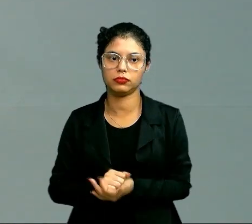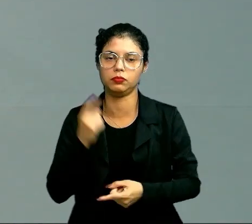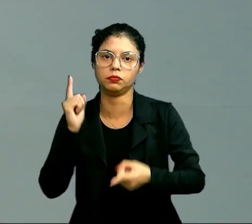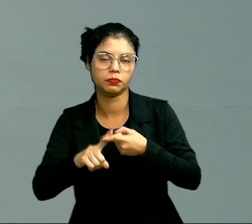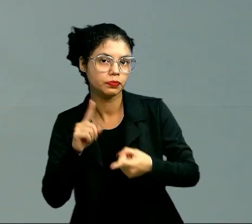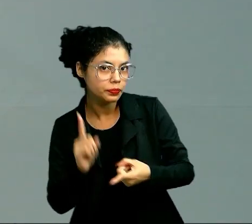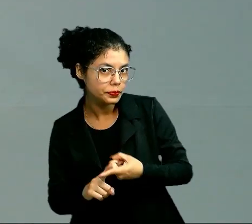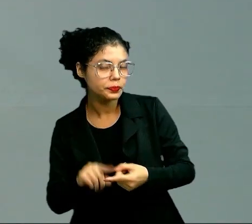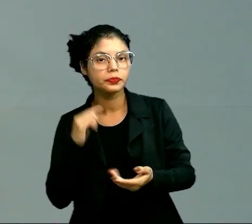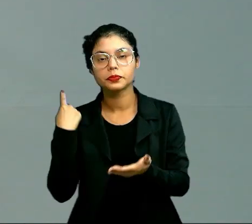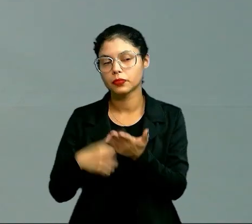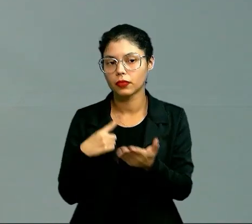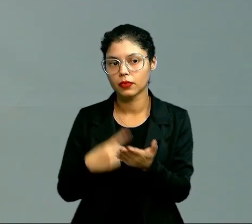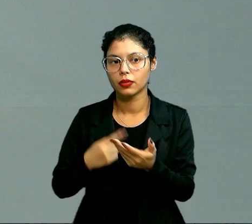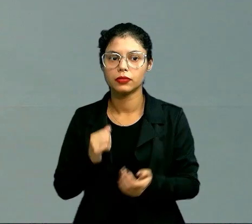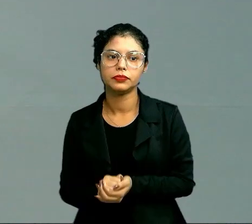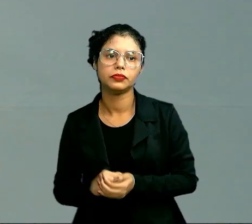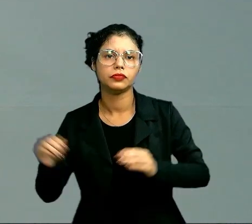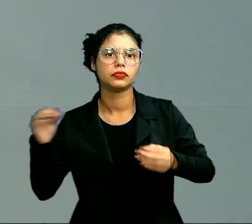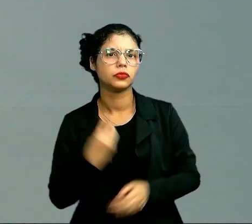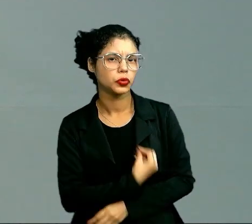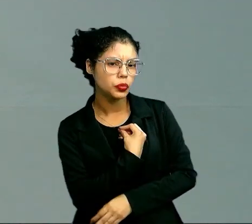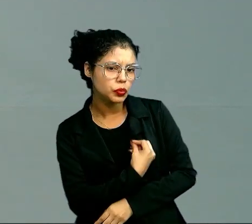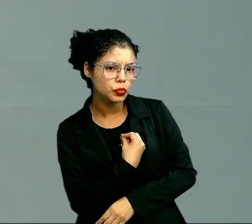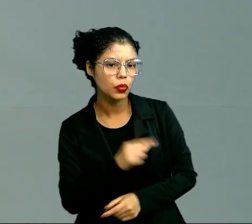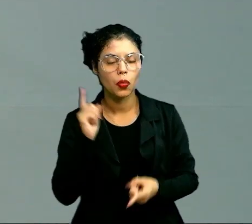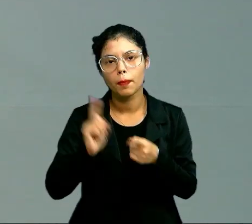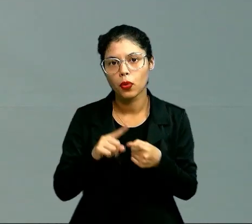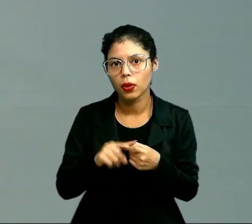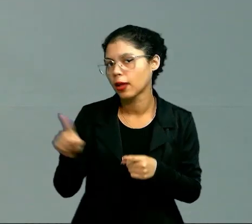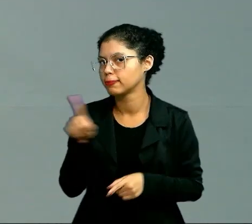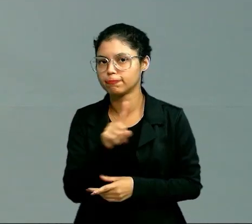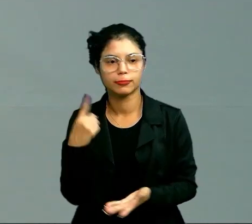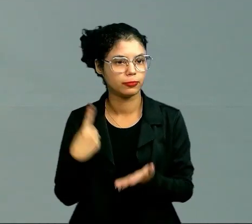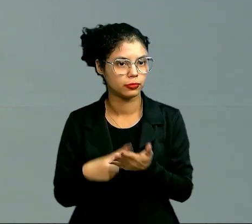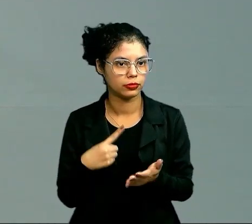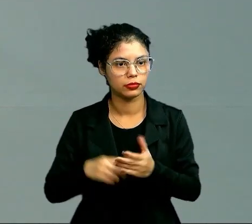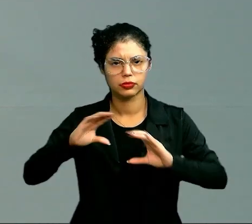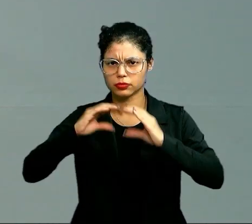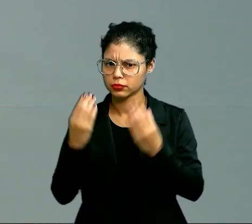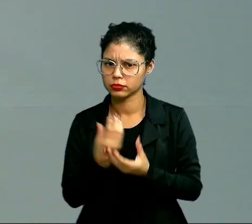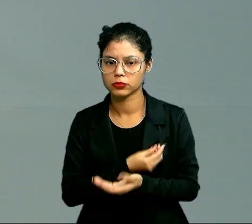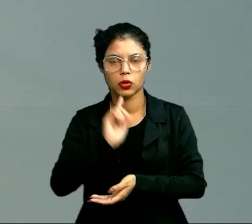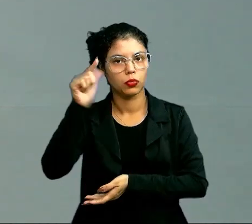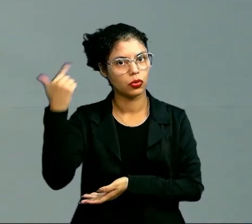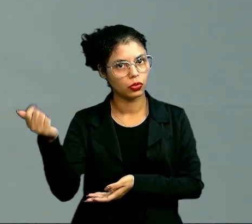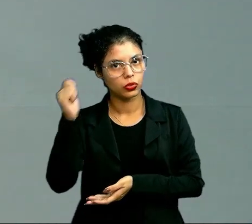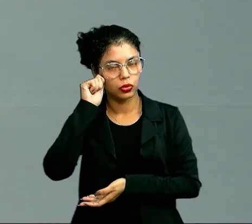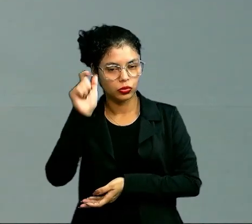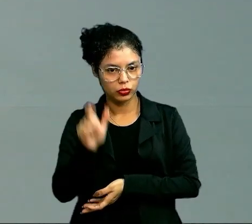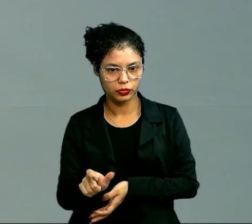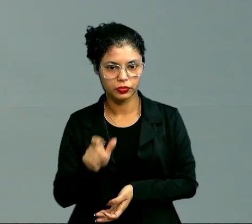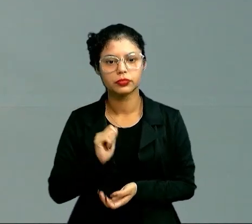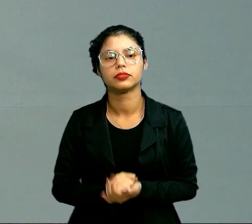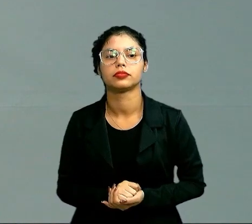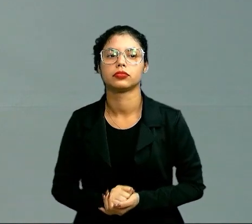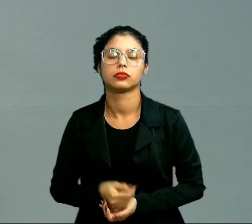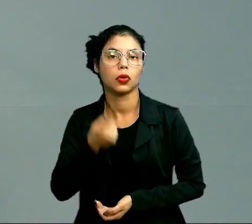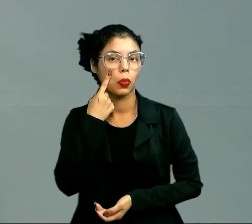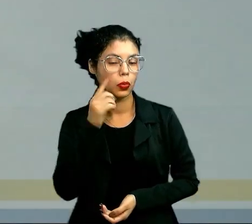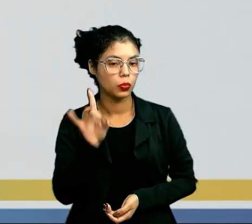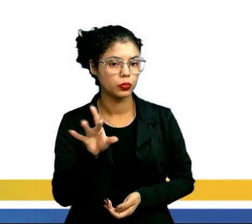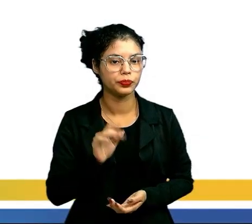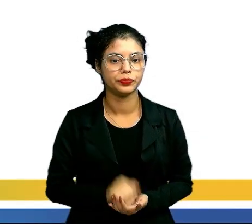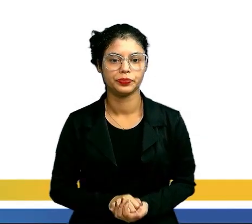Por que ele é considerado um ser vivo e por que ele não é considerado um ser vivo por outros autores, tá? E olha